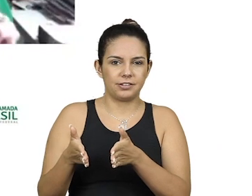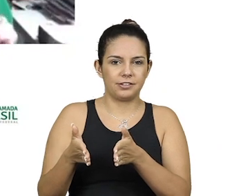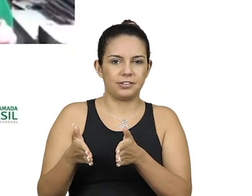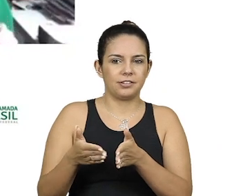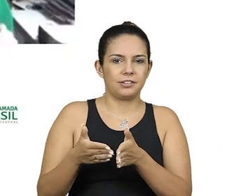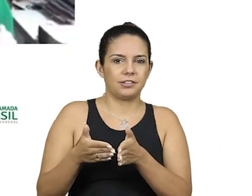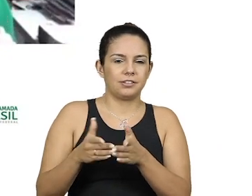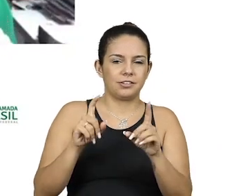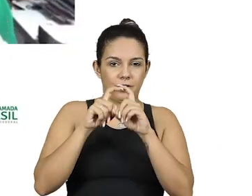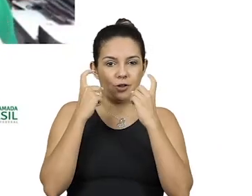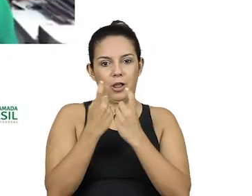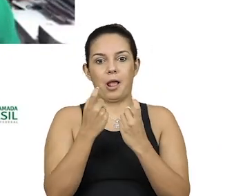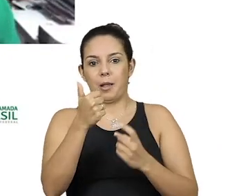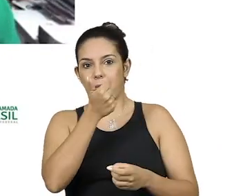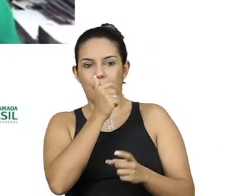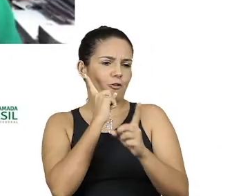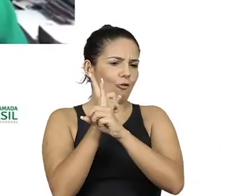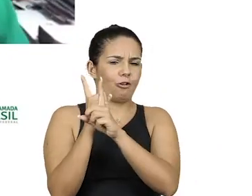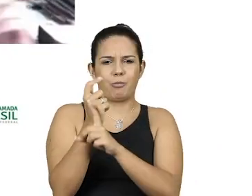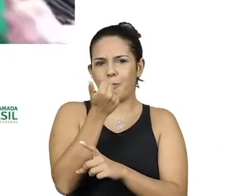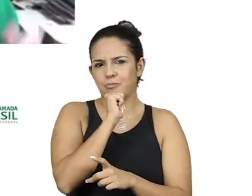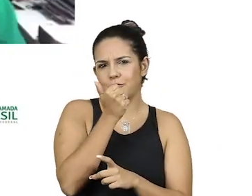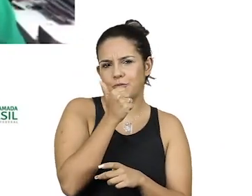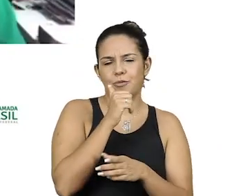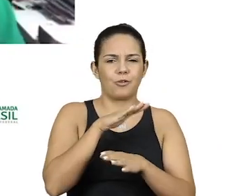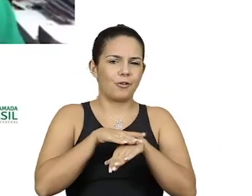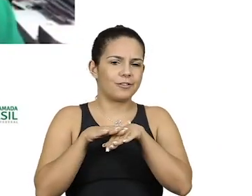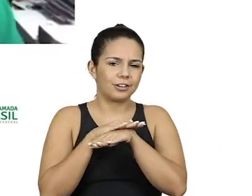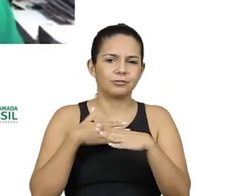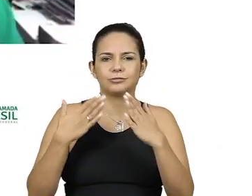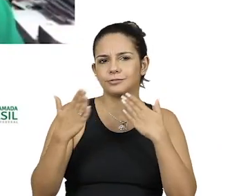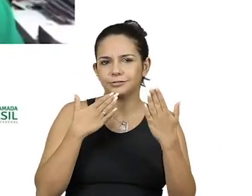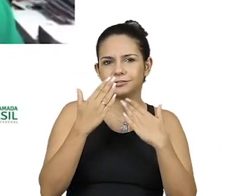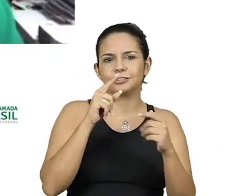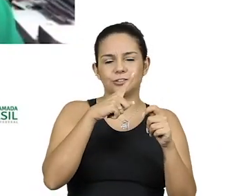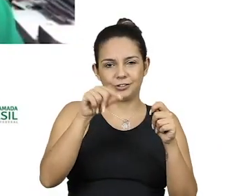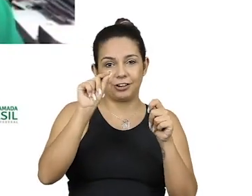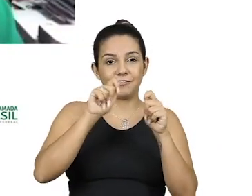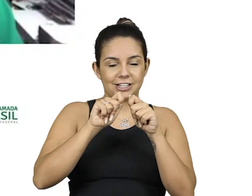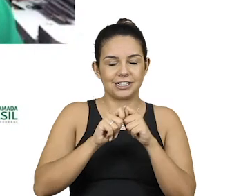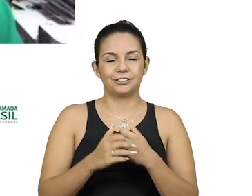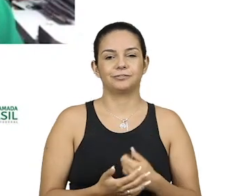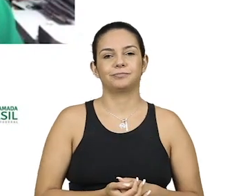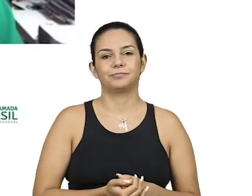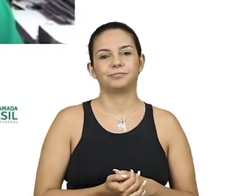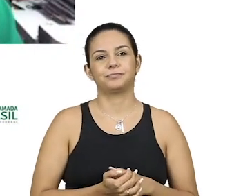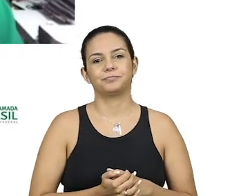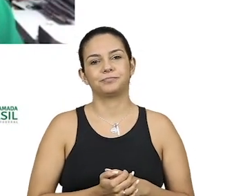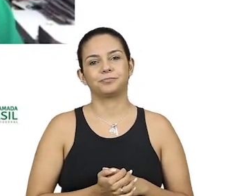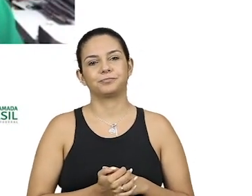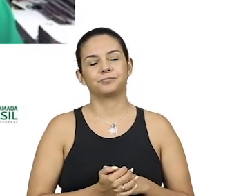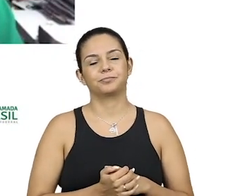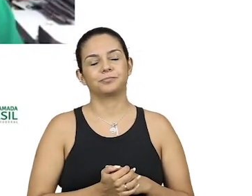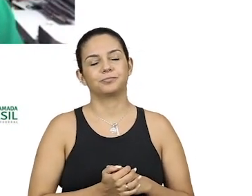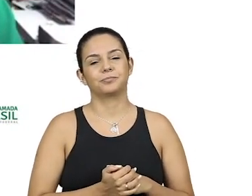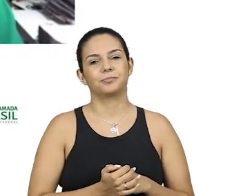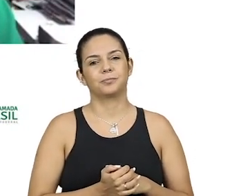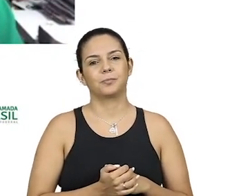e se reuniam para beber e conversar do que estavam fazendo.